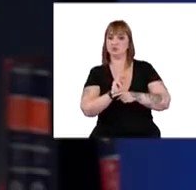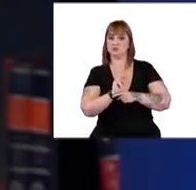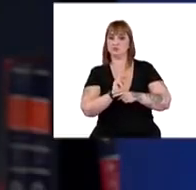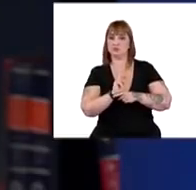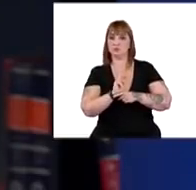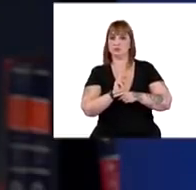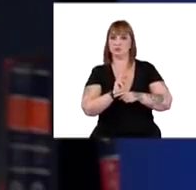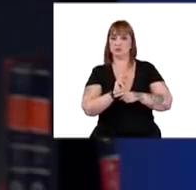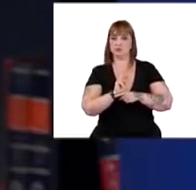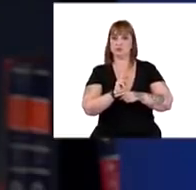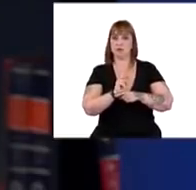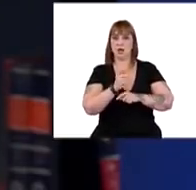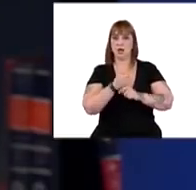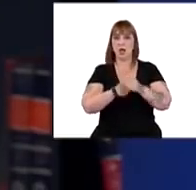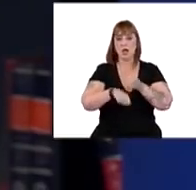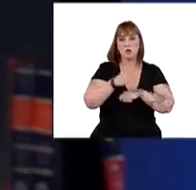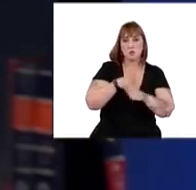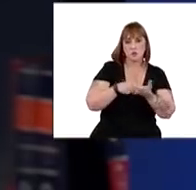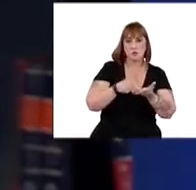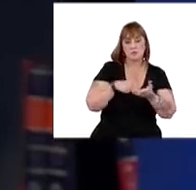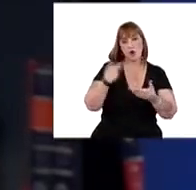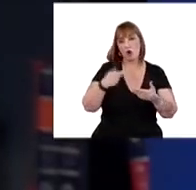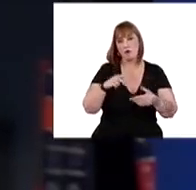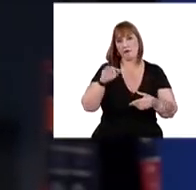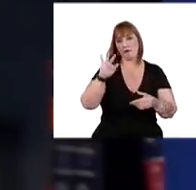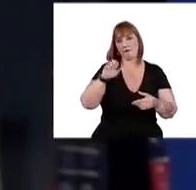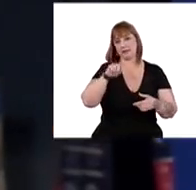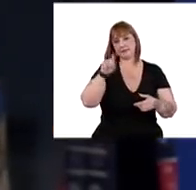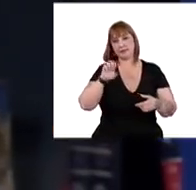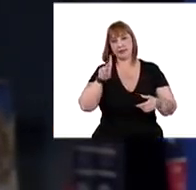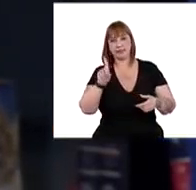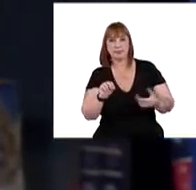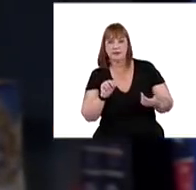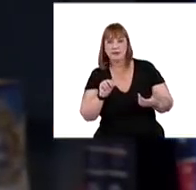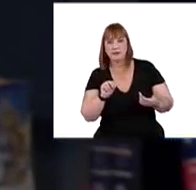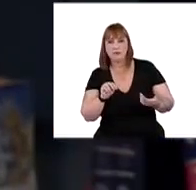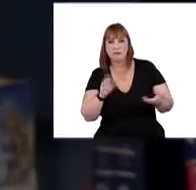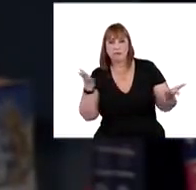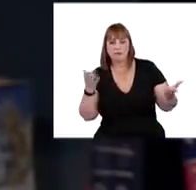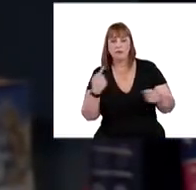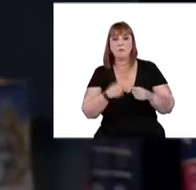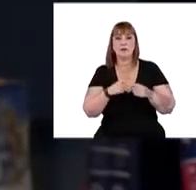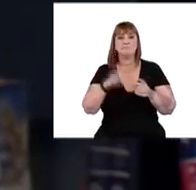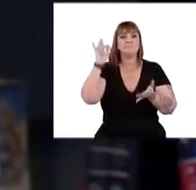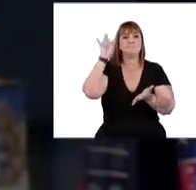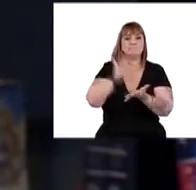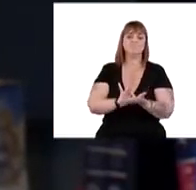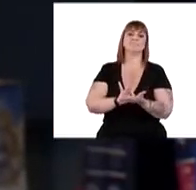e Economia, ou Fazenda, porque na realidade já há